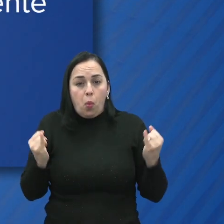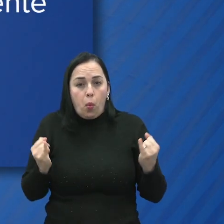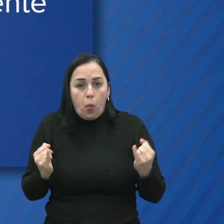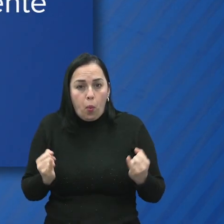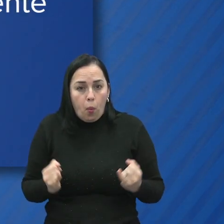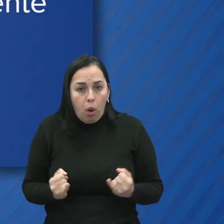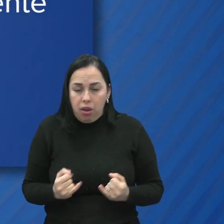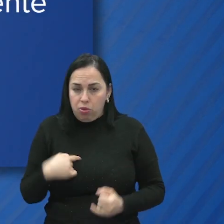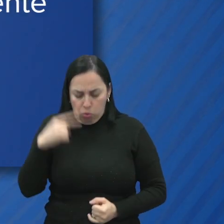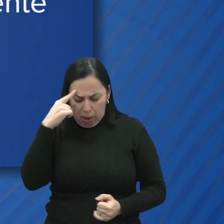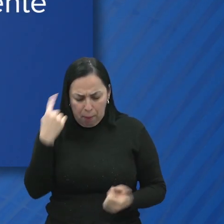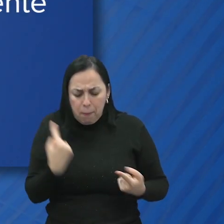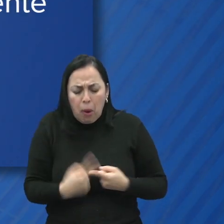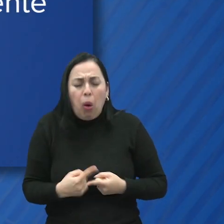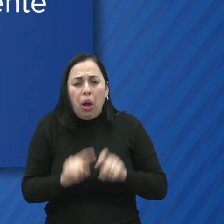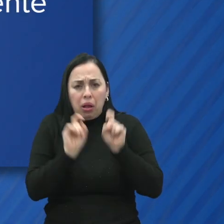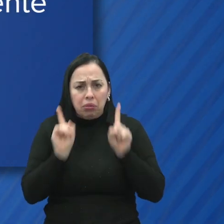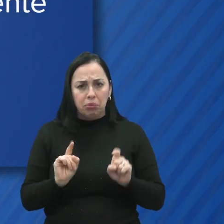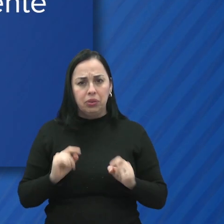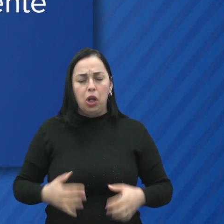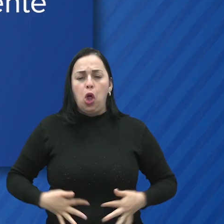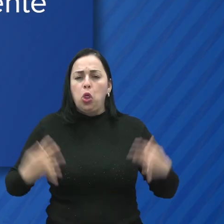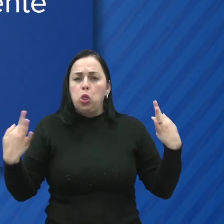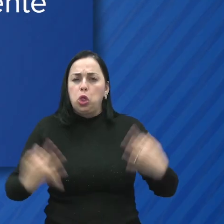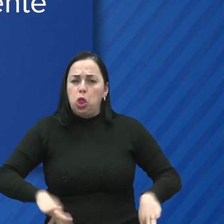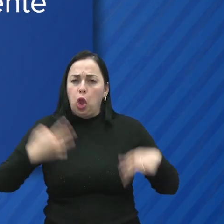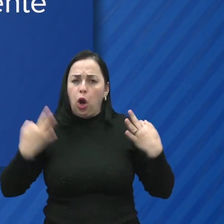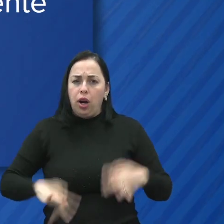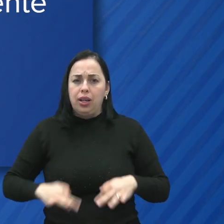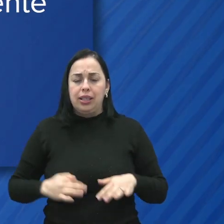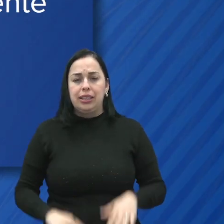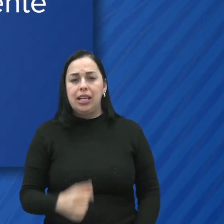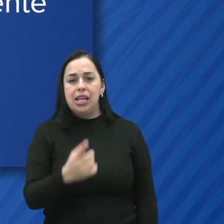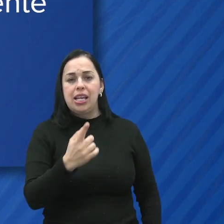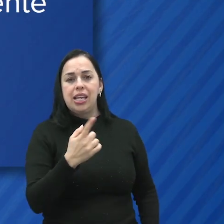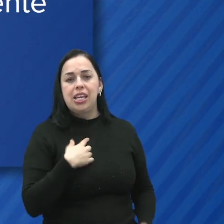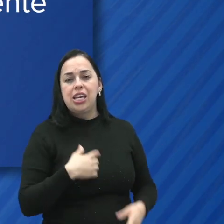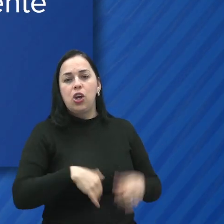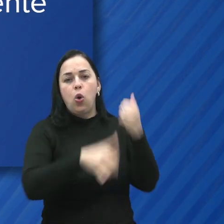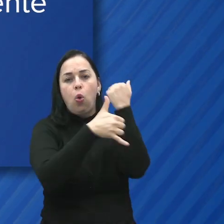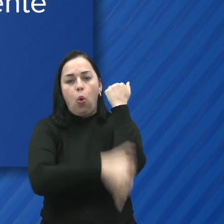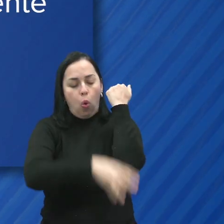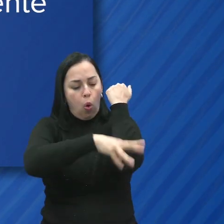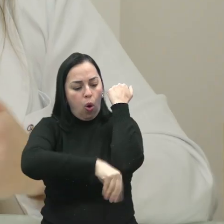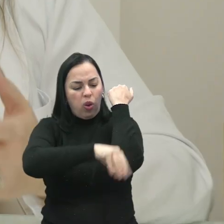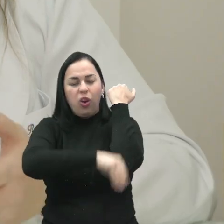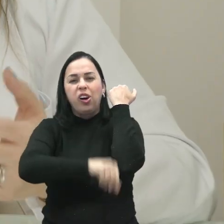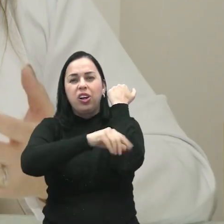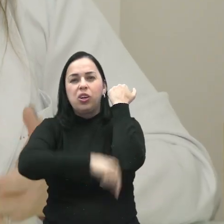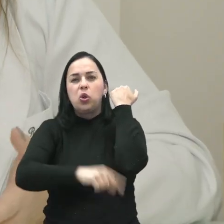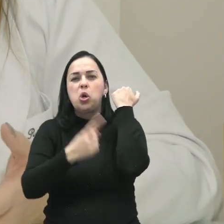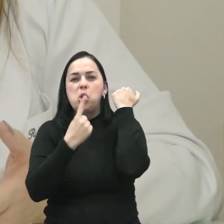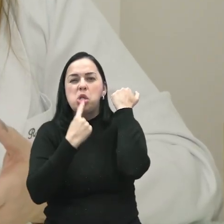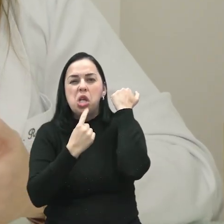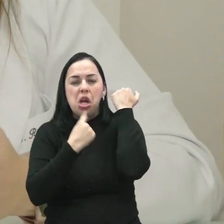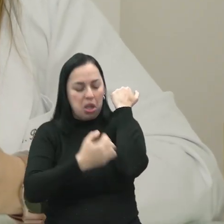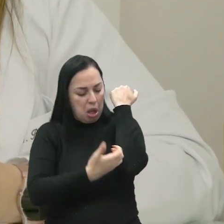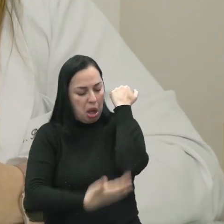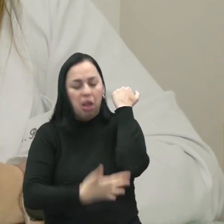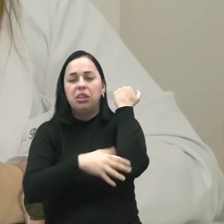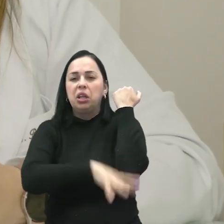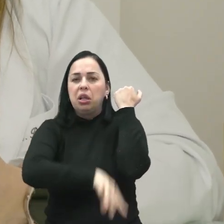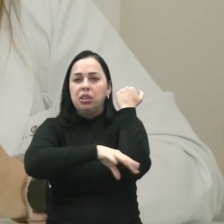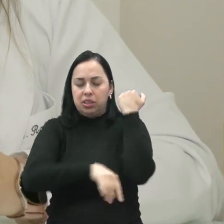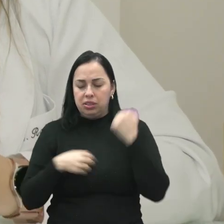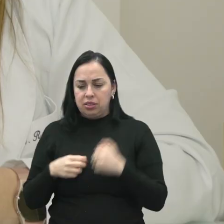de peso sem motivo aparente, dor abdominal constante e sangue nas fezes. Foi no banheiro, viu sangue ali no